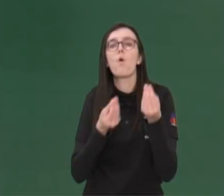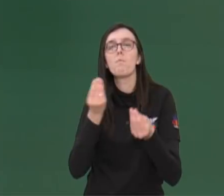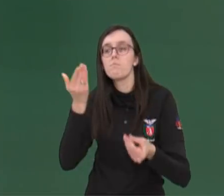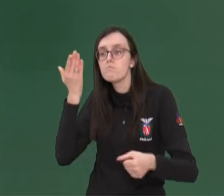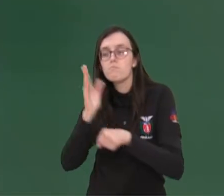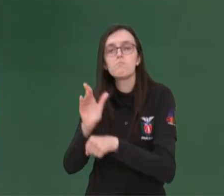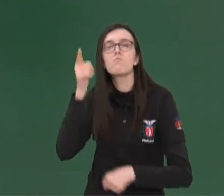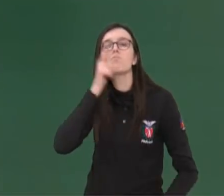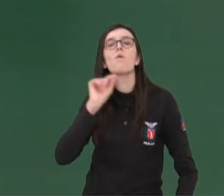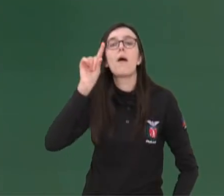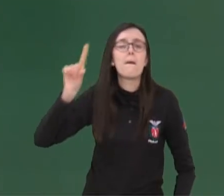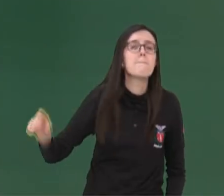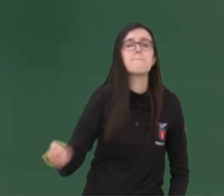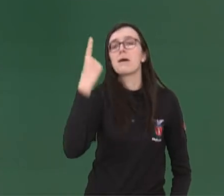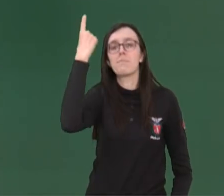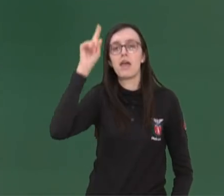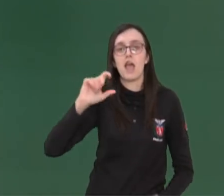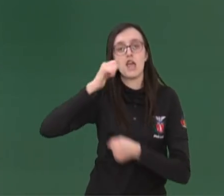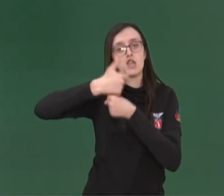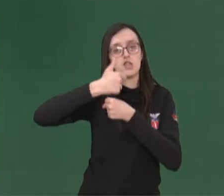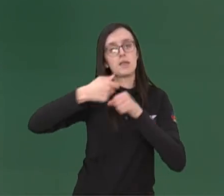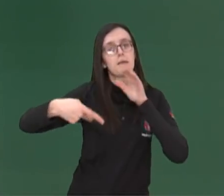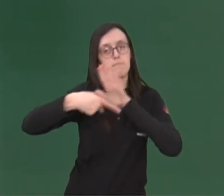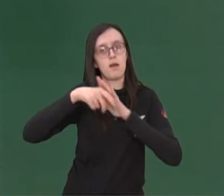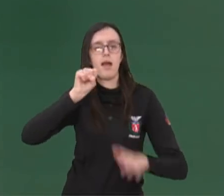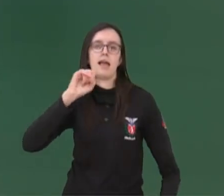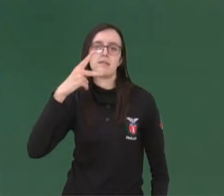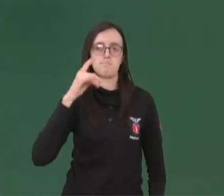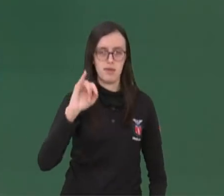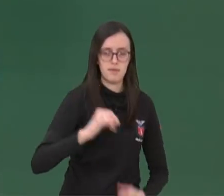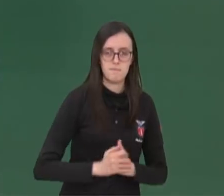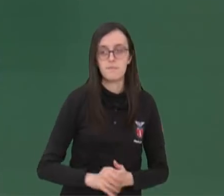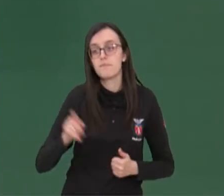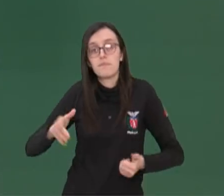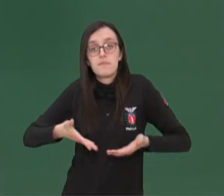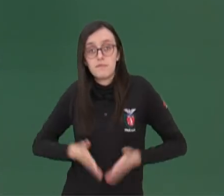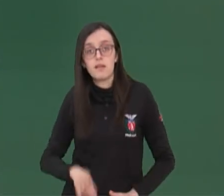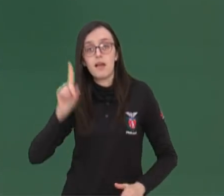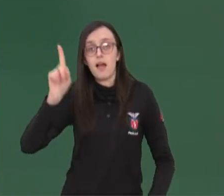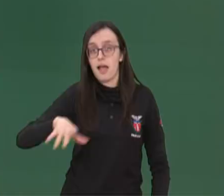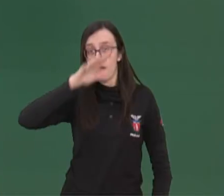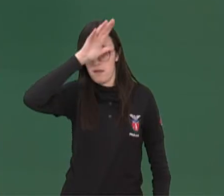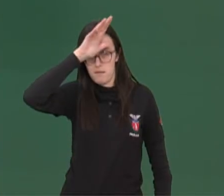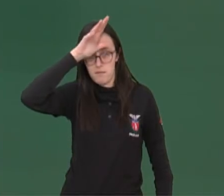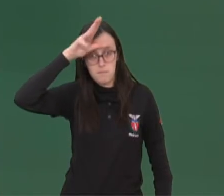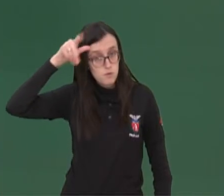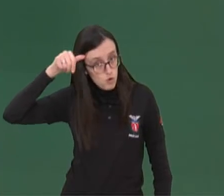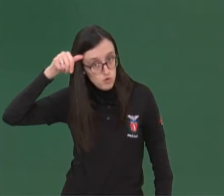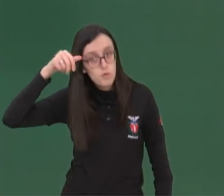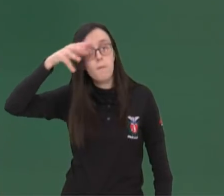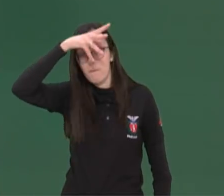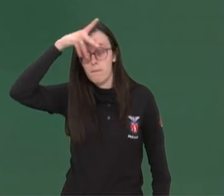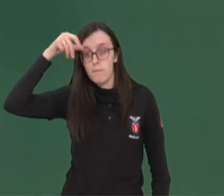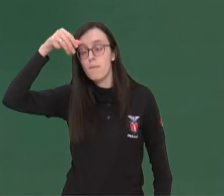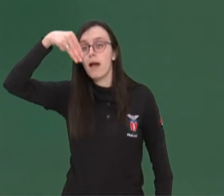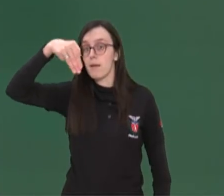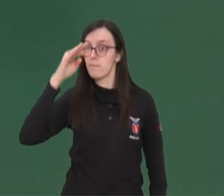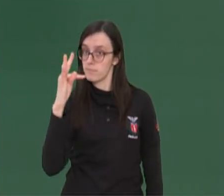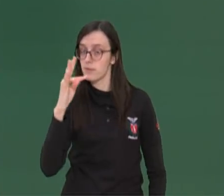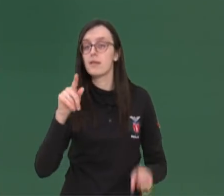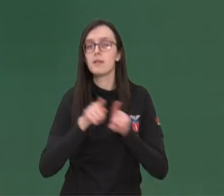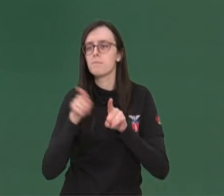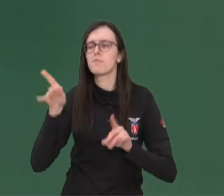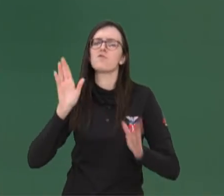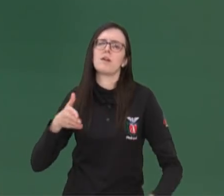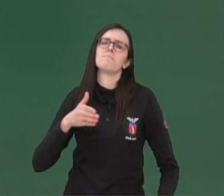ajudou ele a ser o primeiro diretor do SPI. Ele que nasceu no Mato Grosso, então tinha muito mais facilidade